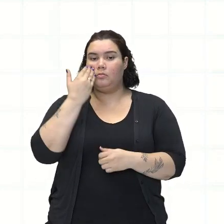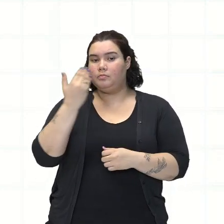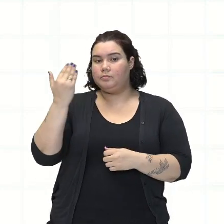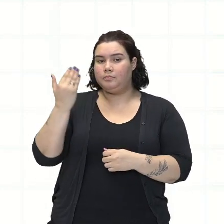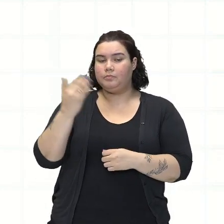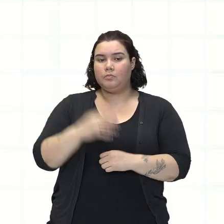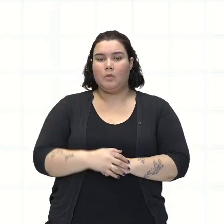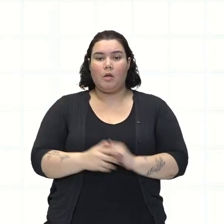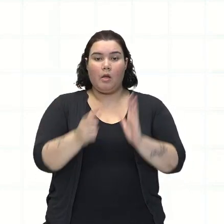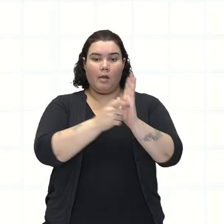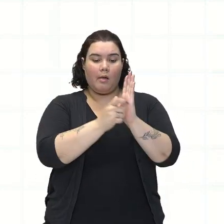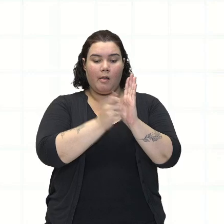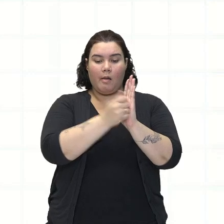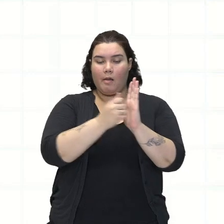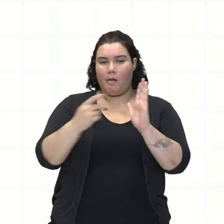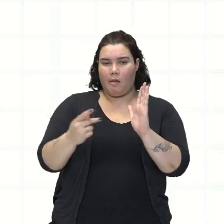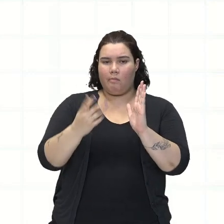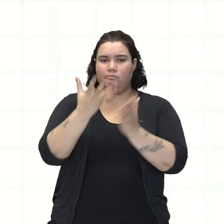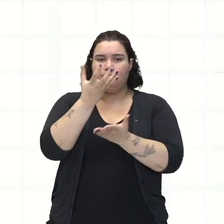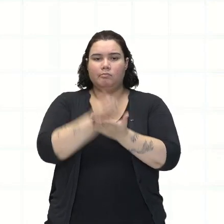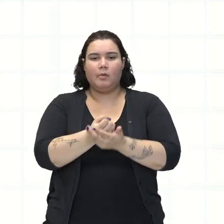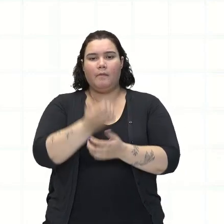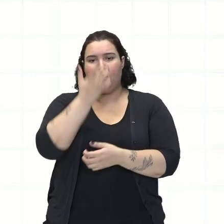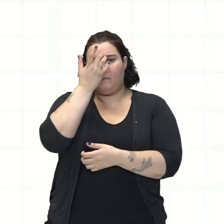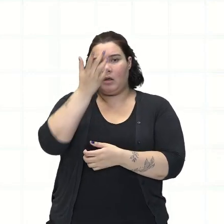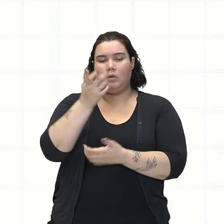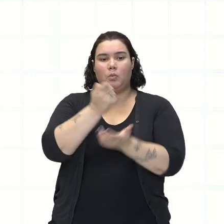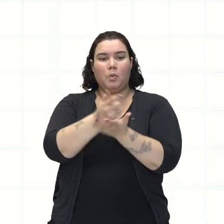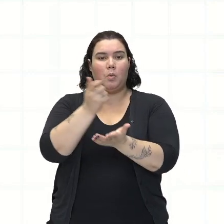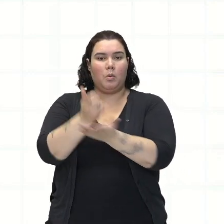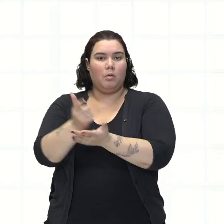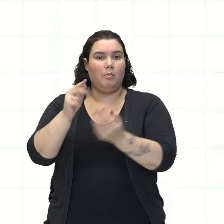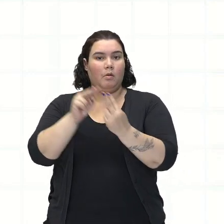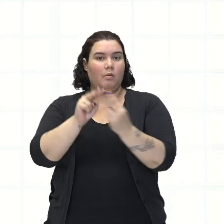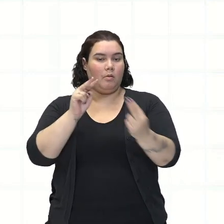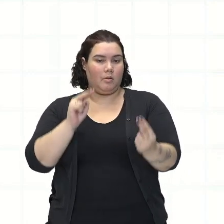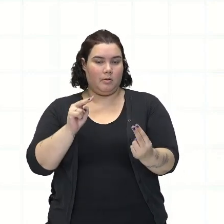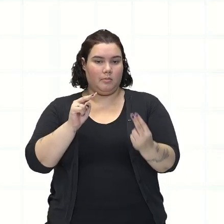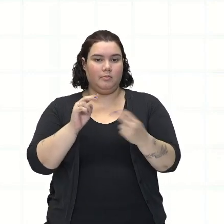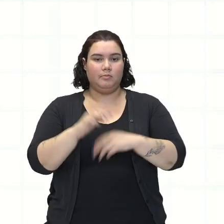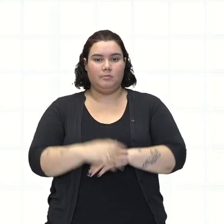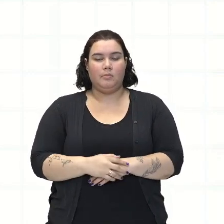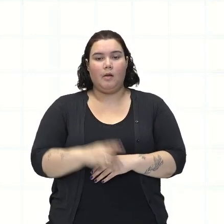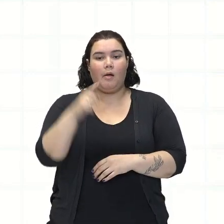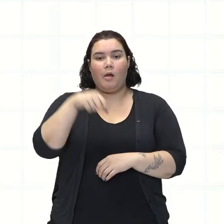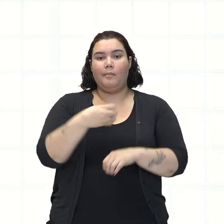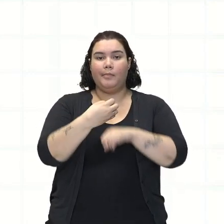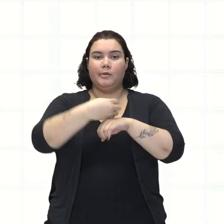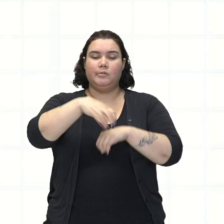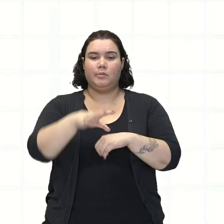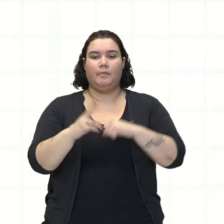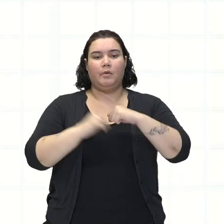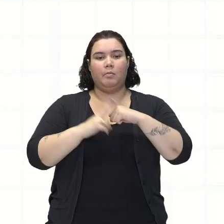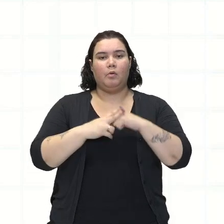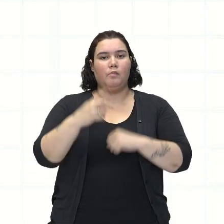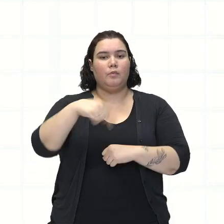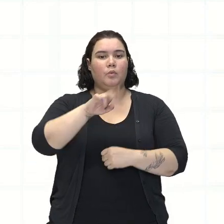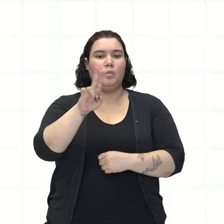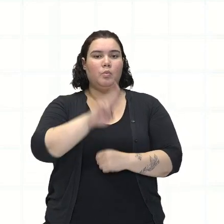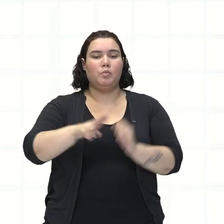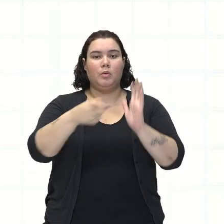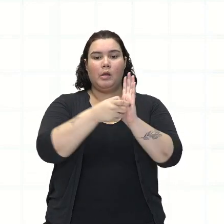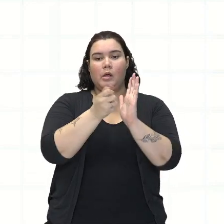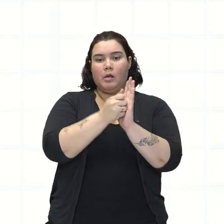este aplicativo para facilitar suas compras online. Então, se eu dou uma instrução verbal direta para utilizar o aplicativo, eu